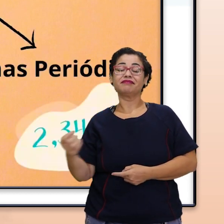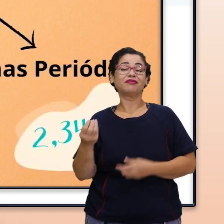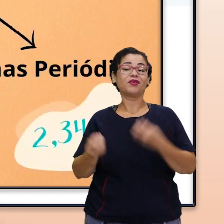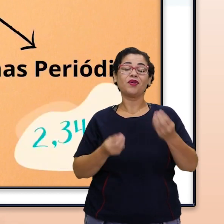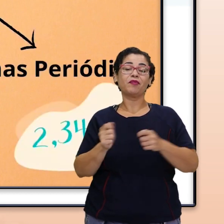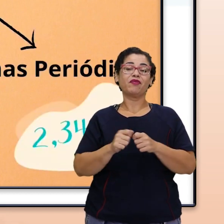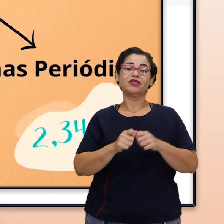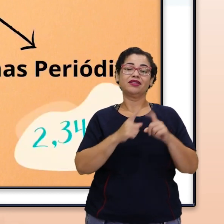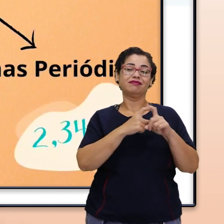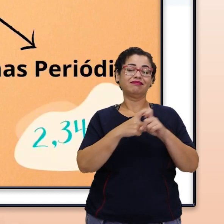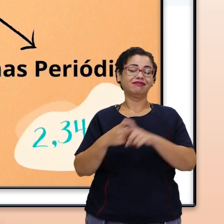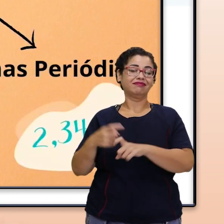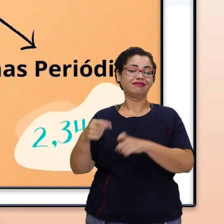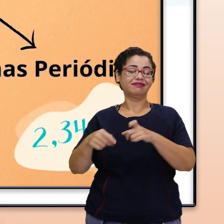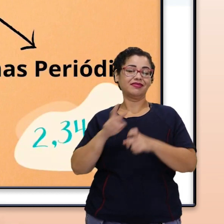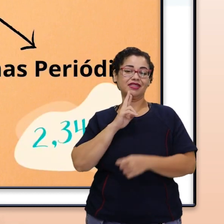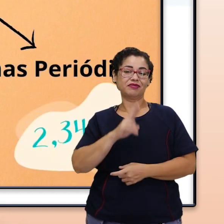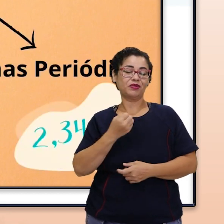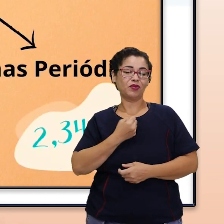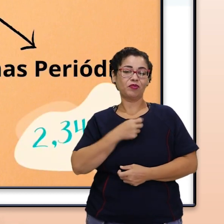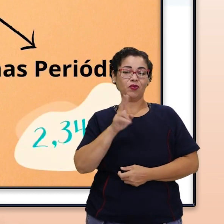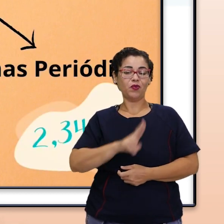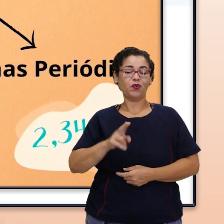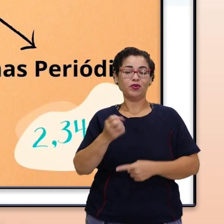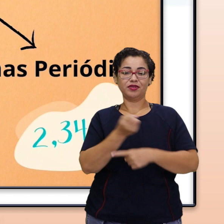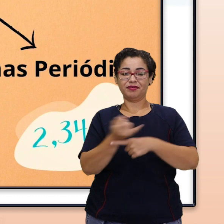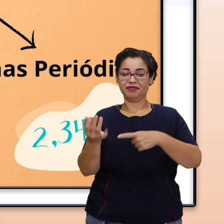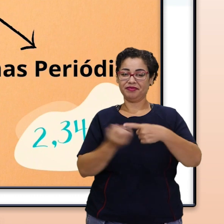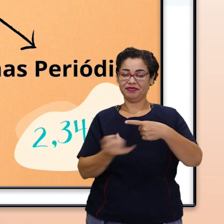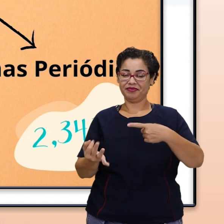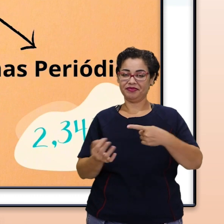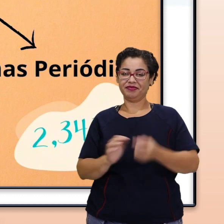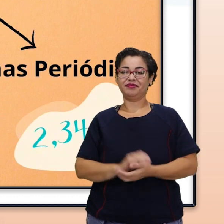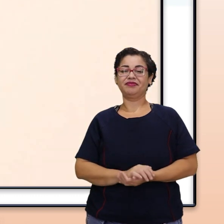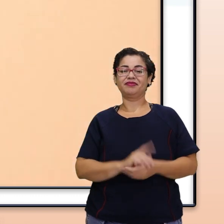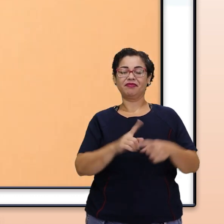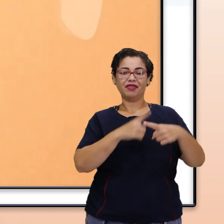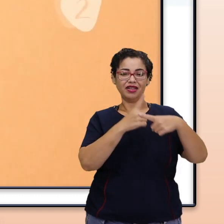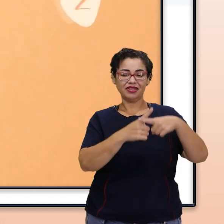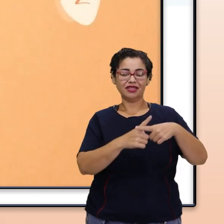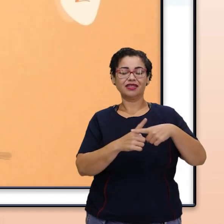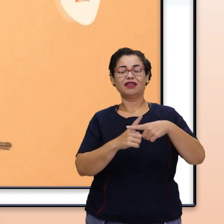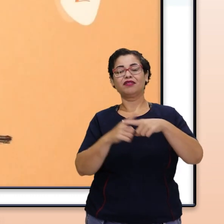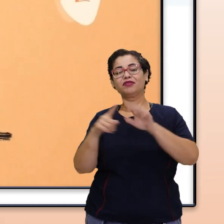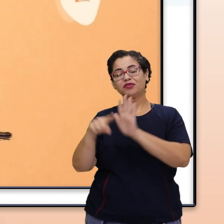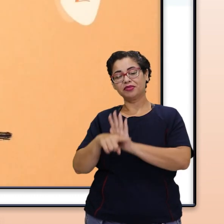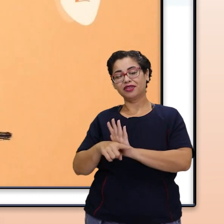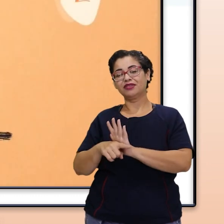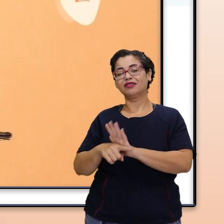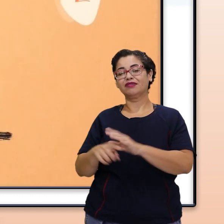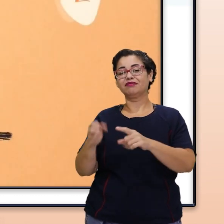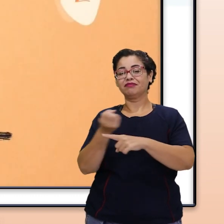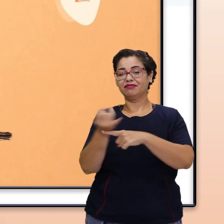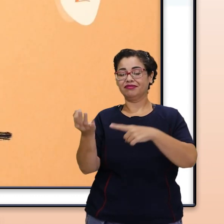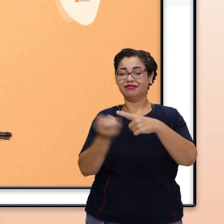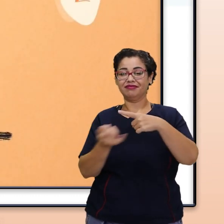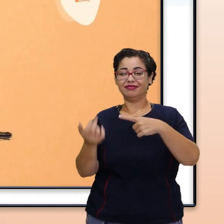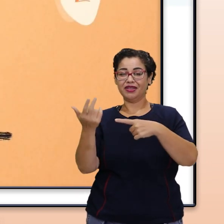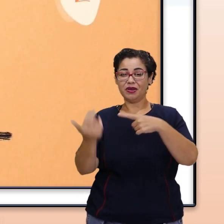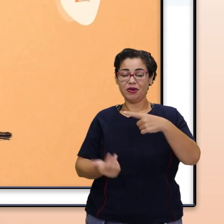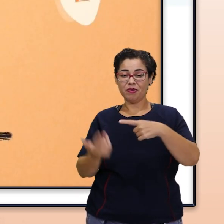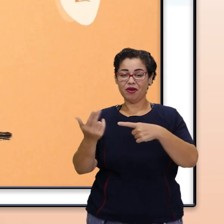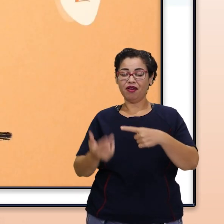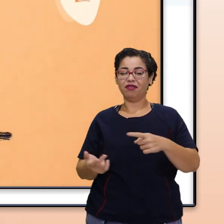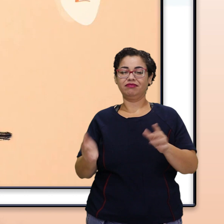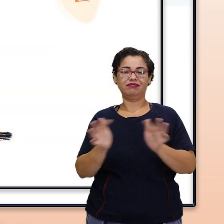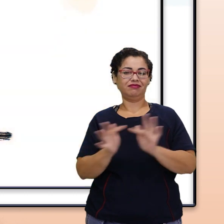algumas operações matemáticas com esses números na forma fracionária. Adição e subtração de frações com denominador igual é bem